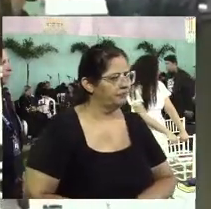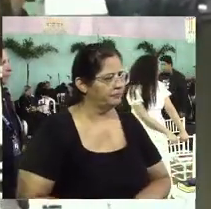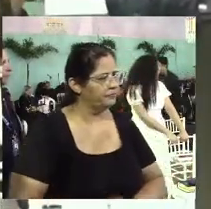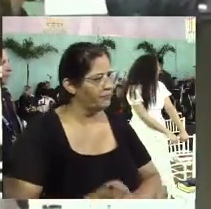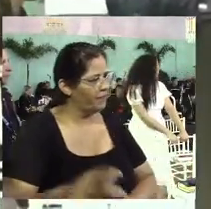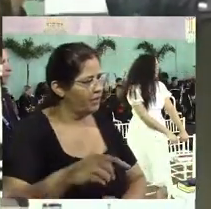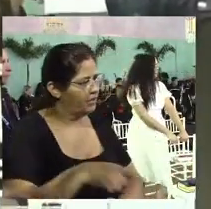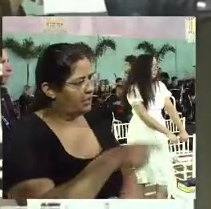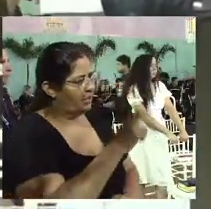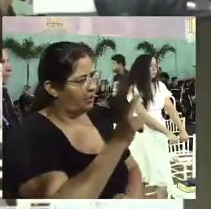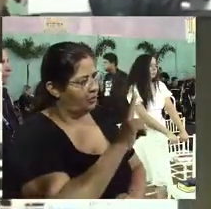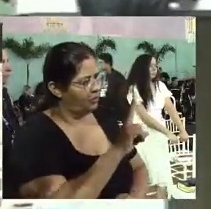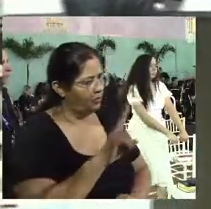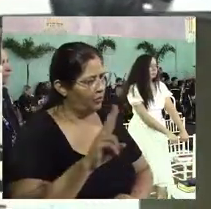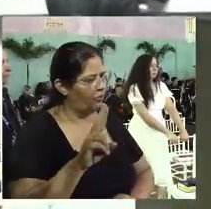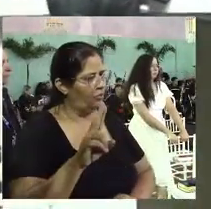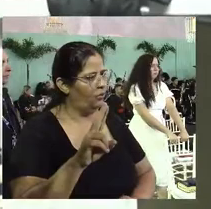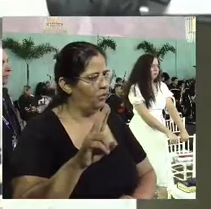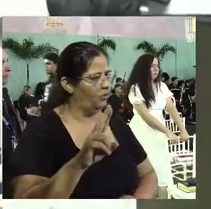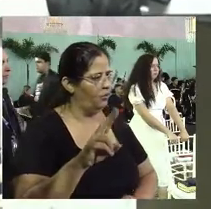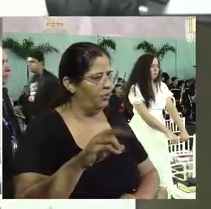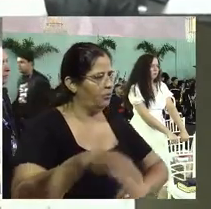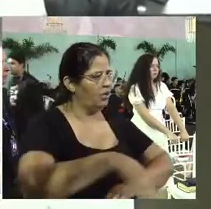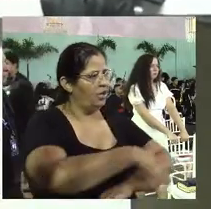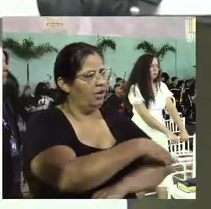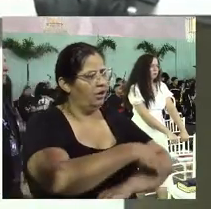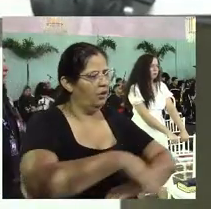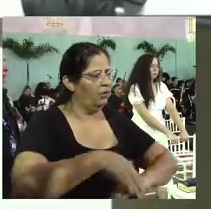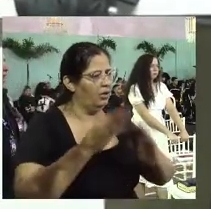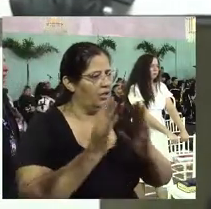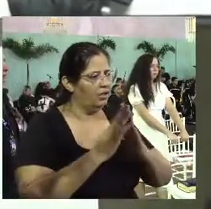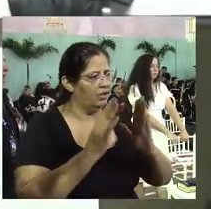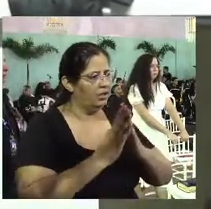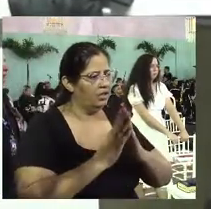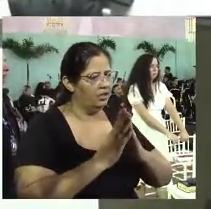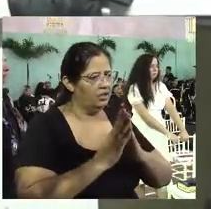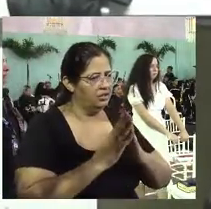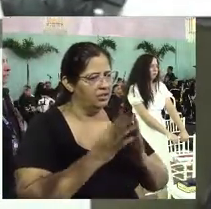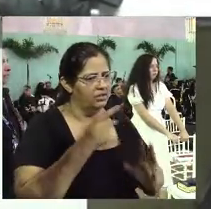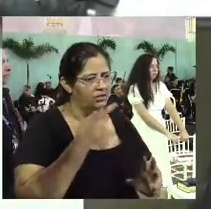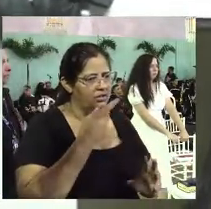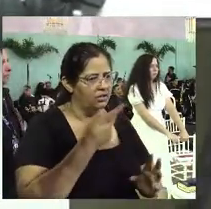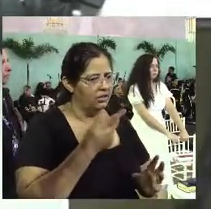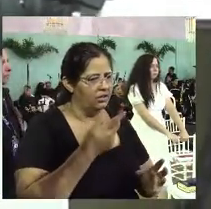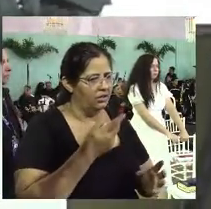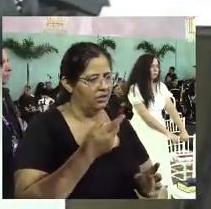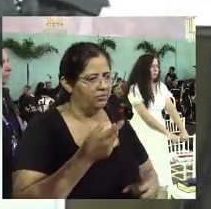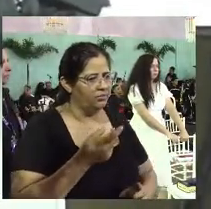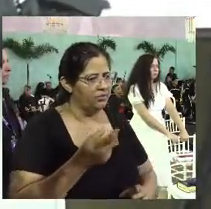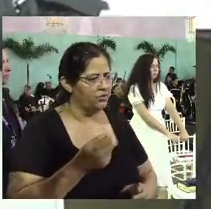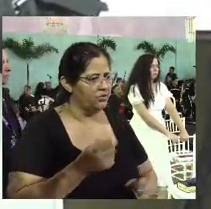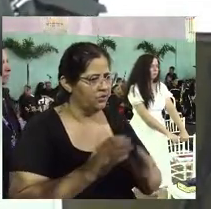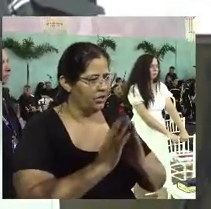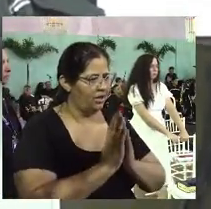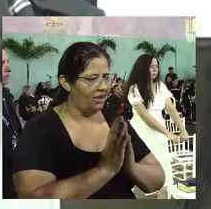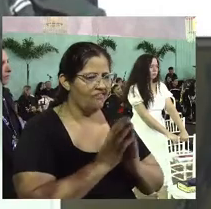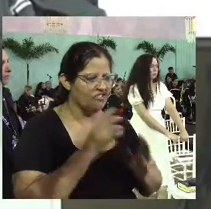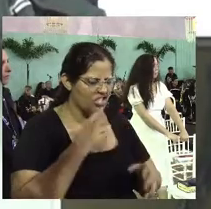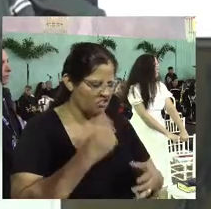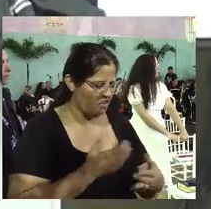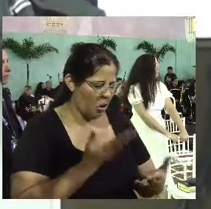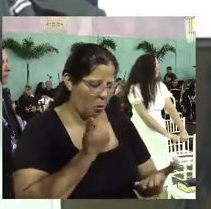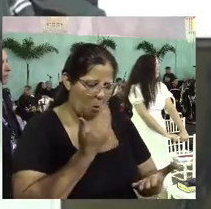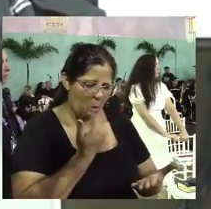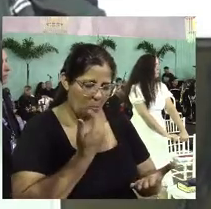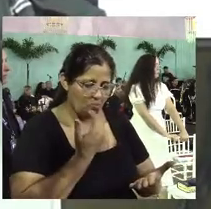vocês vão notar o nome de vocês o endereço que nós vamos fazer uma oração na casa de vocês vai ter um jantar para vocês sexta-feira